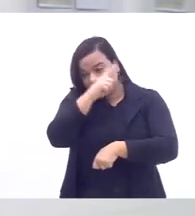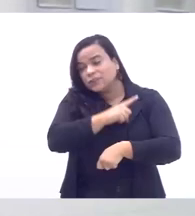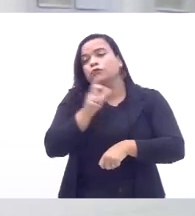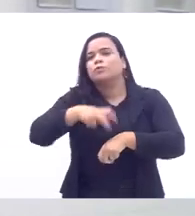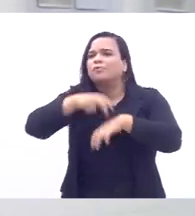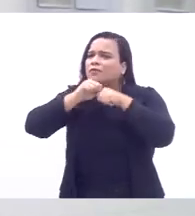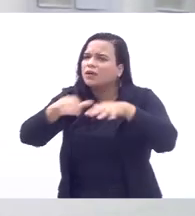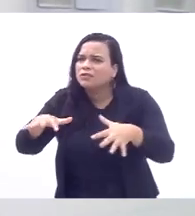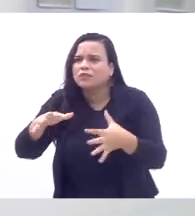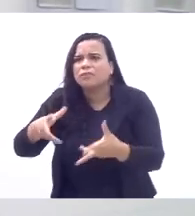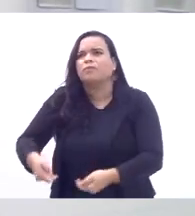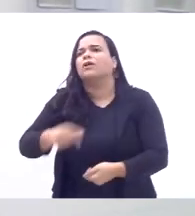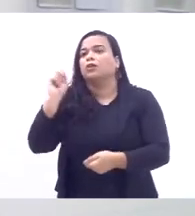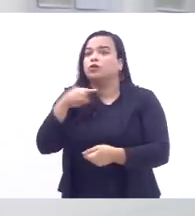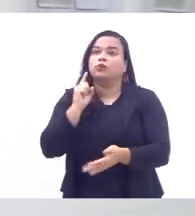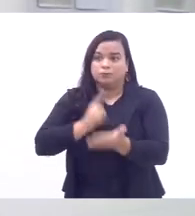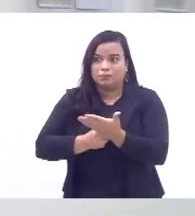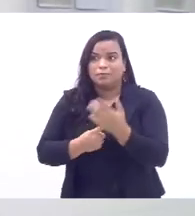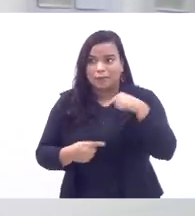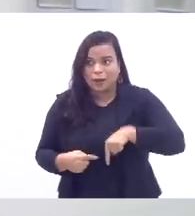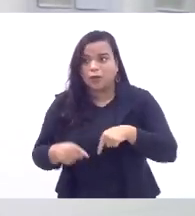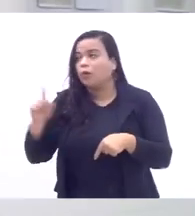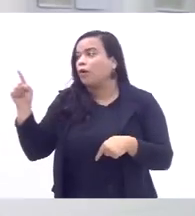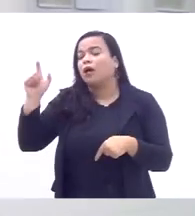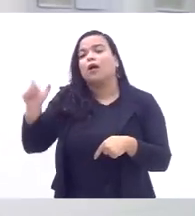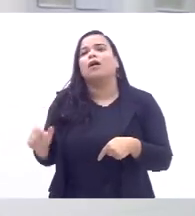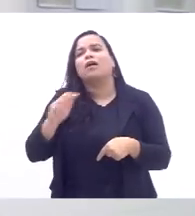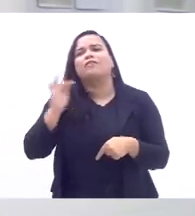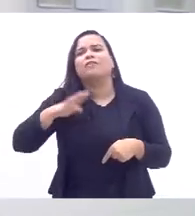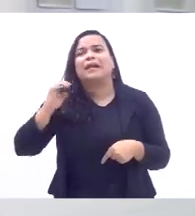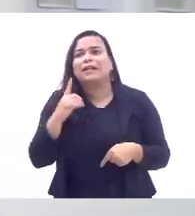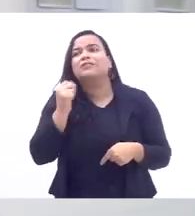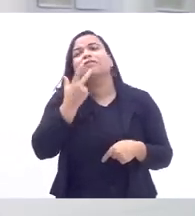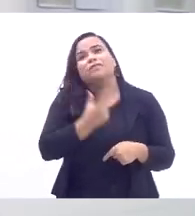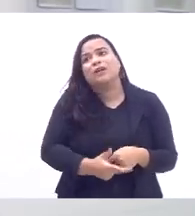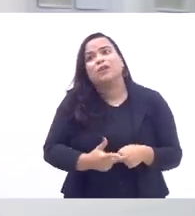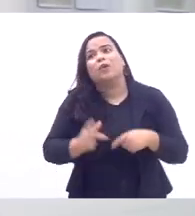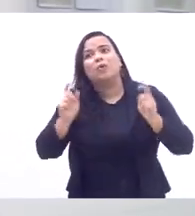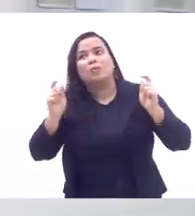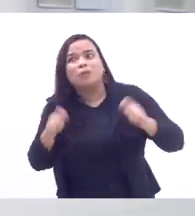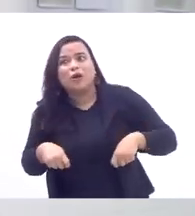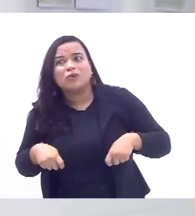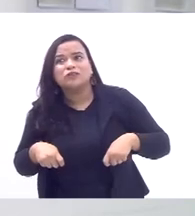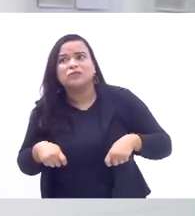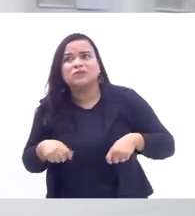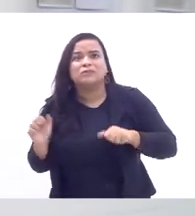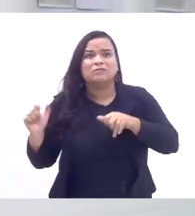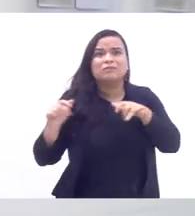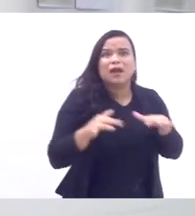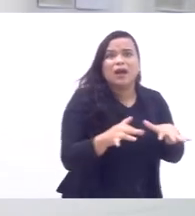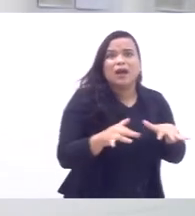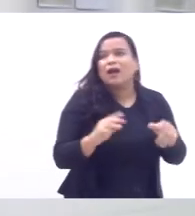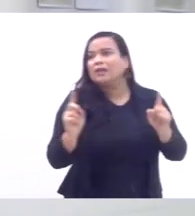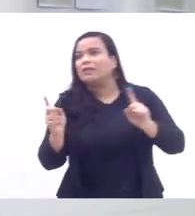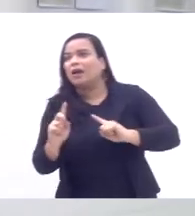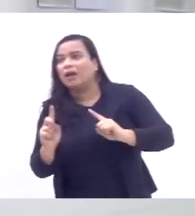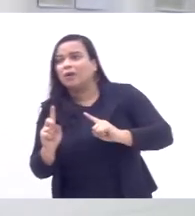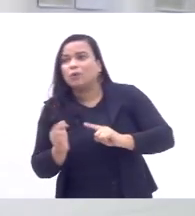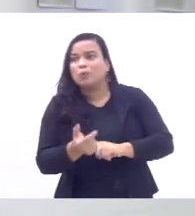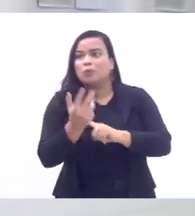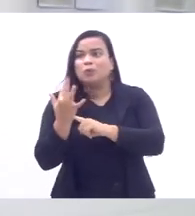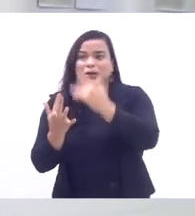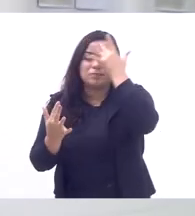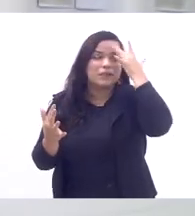nós marcamos isso aqui, a Fernanda estava falando comigo: Marcelo, é pode, não pode, uma hora podia, outra hora não podia, pela quantidade